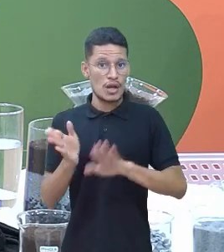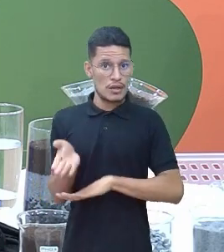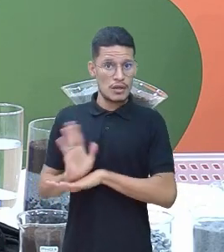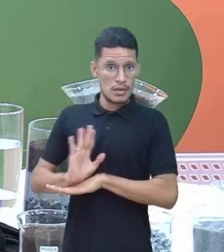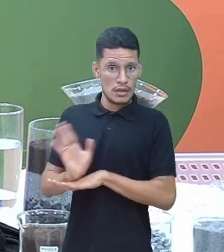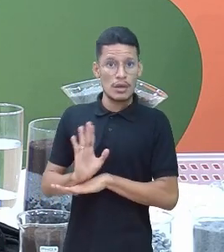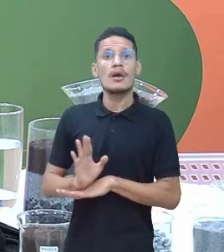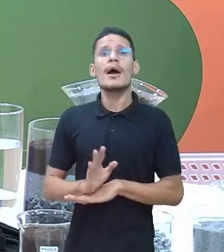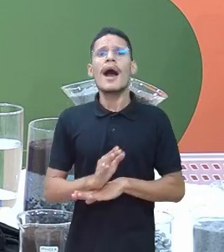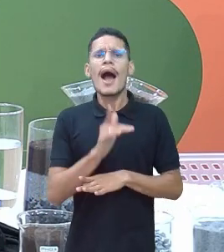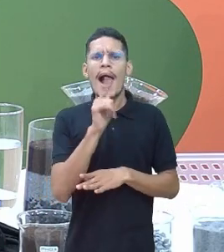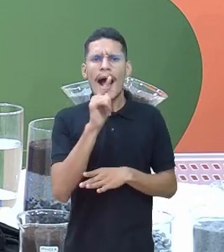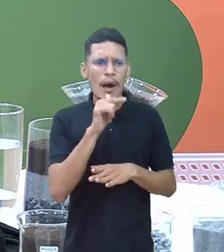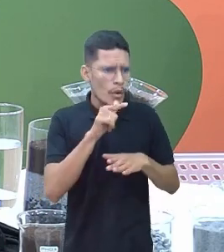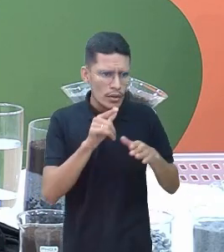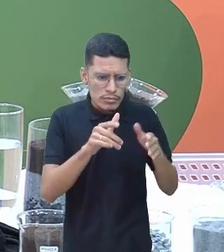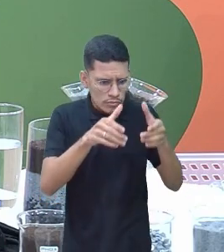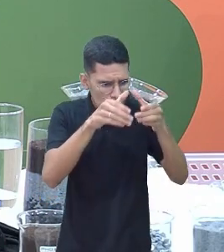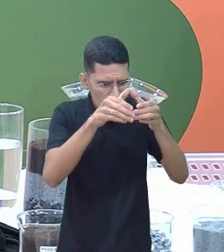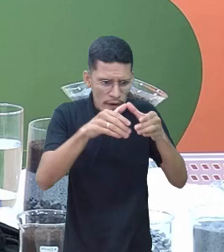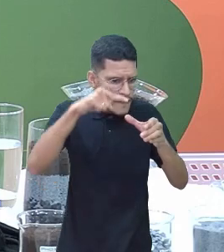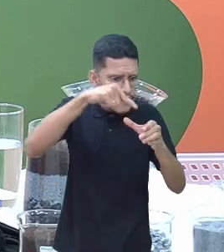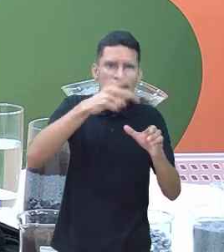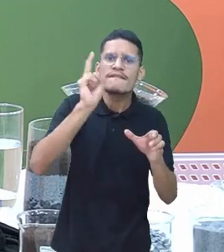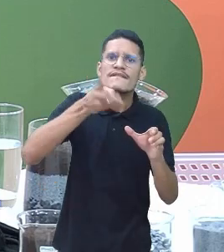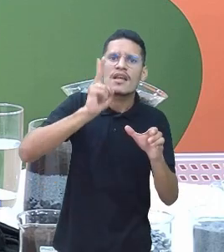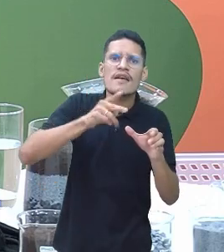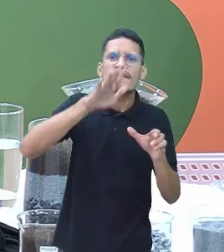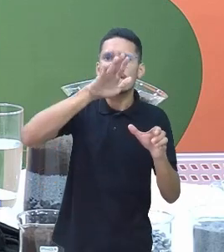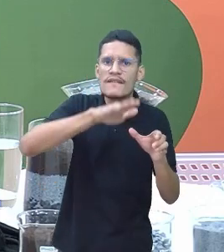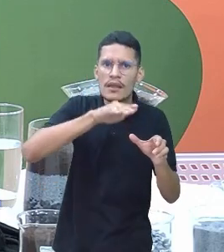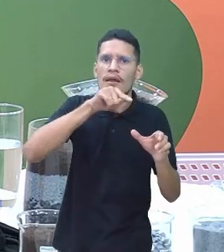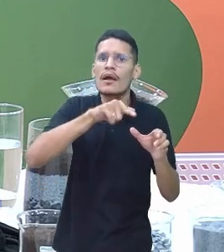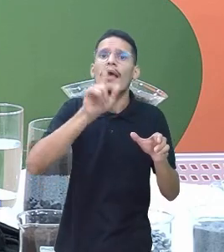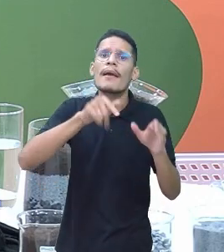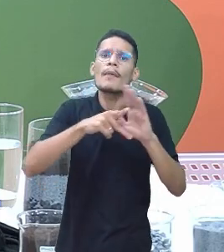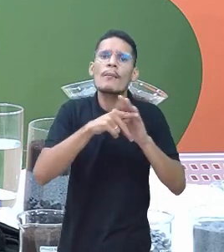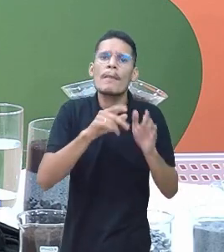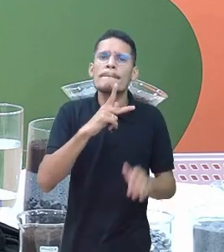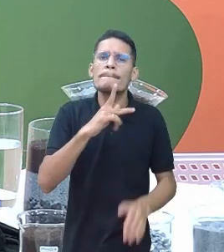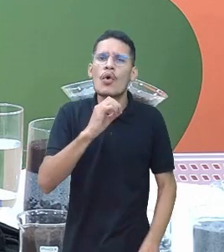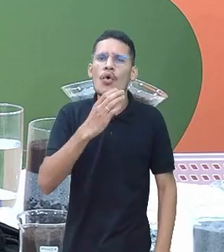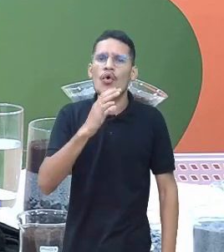A água, ela está acumulada aqui, ó, como se fosse um verdadeiro poço.